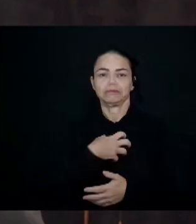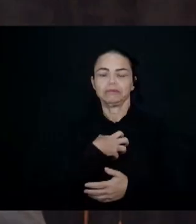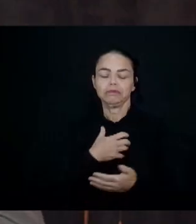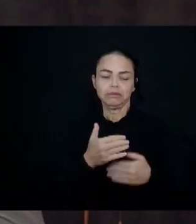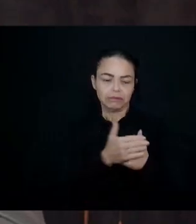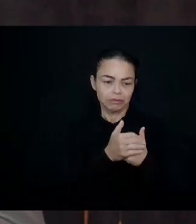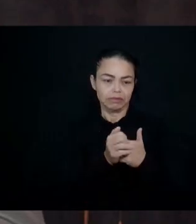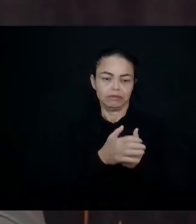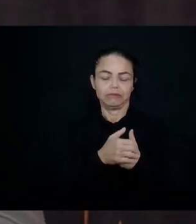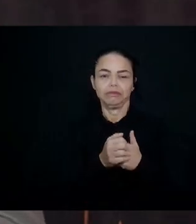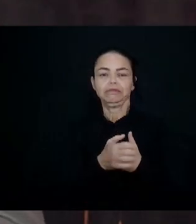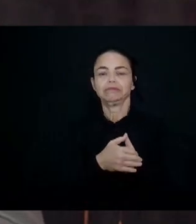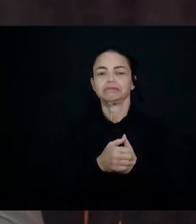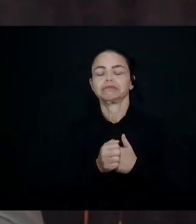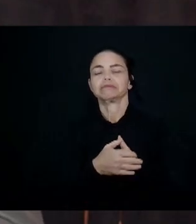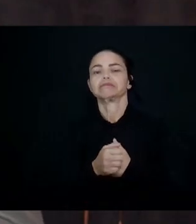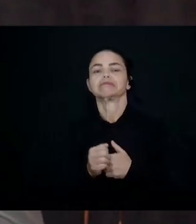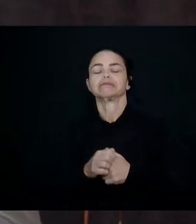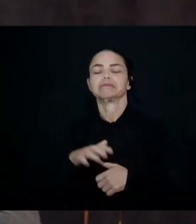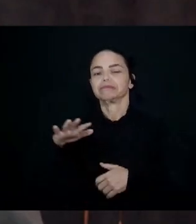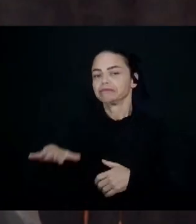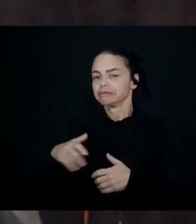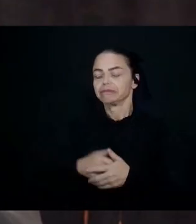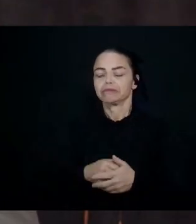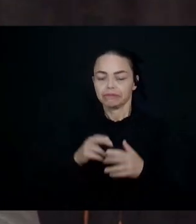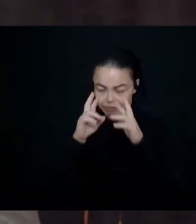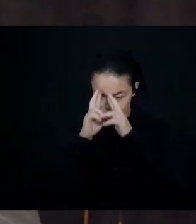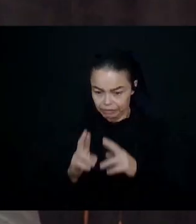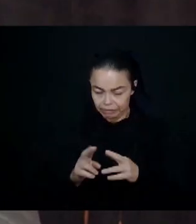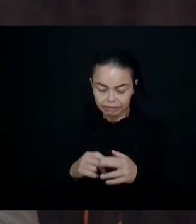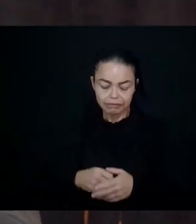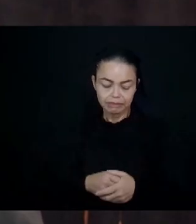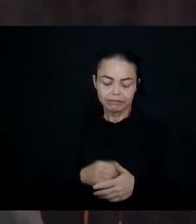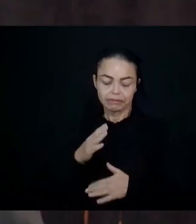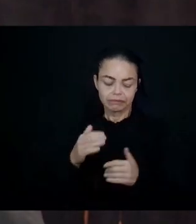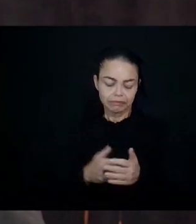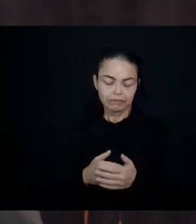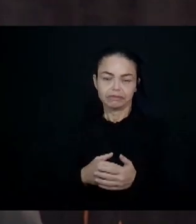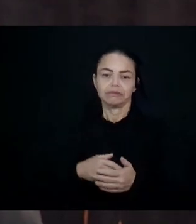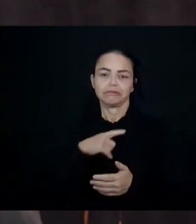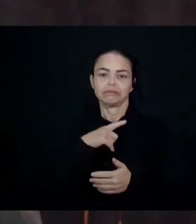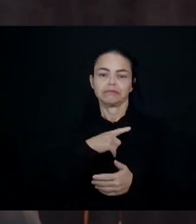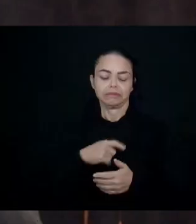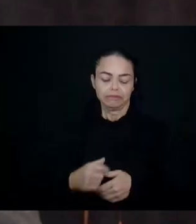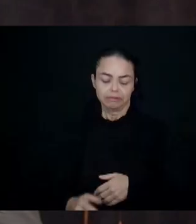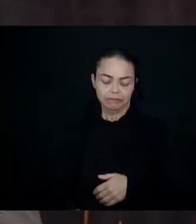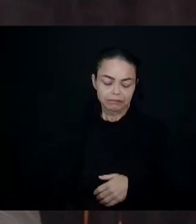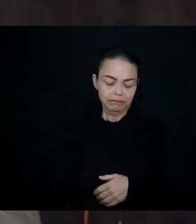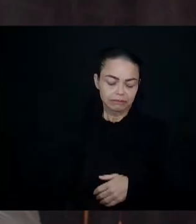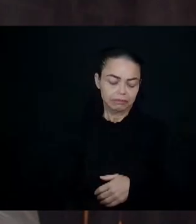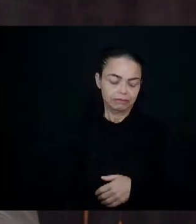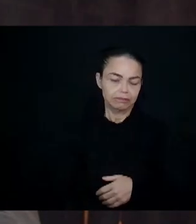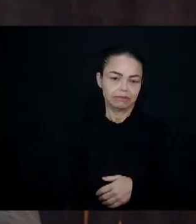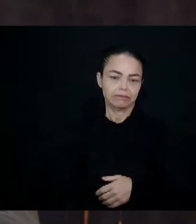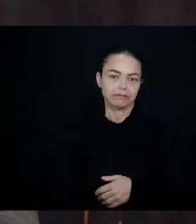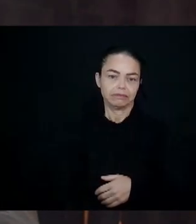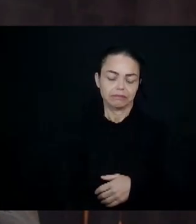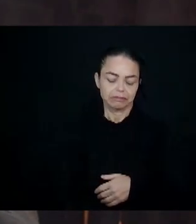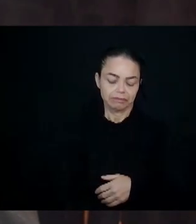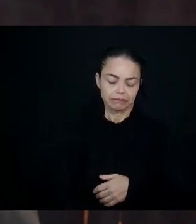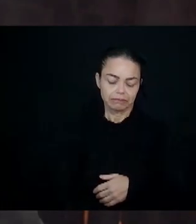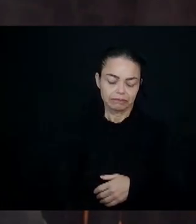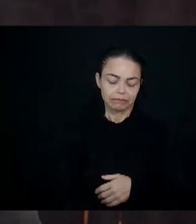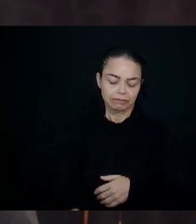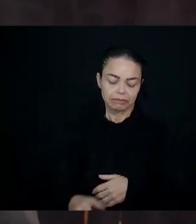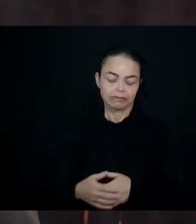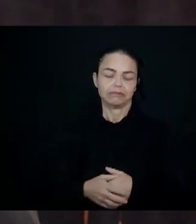né, respeita esse momento dele. Todos nós, quando passamos por frustrações, precisamos do nosso momento, precisamos ali